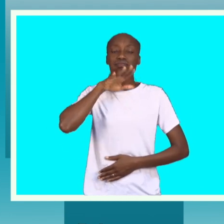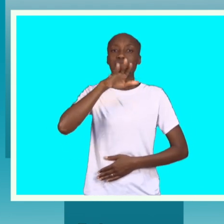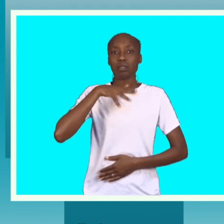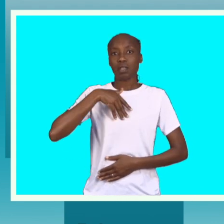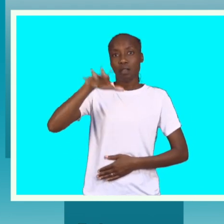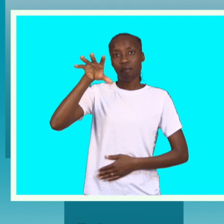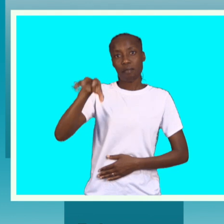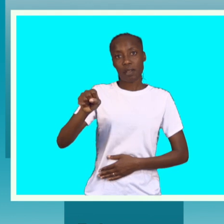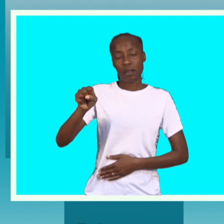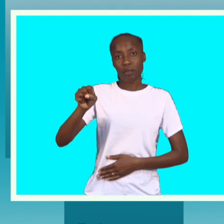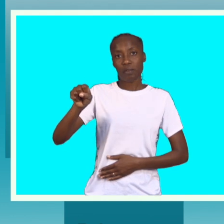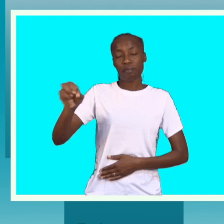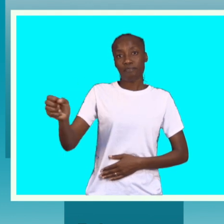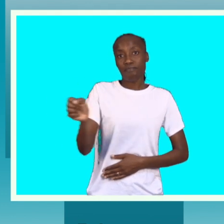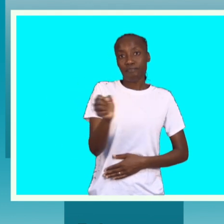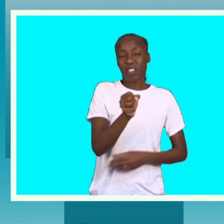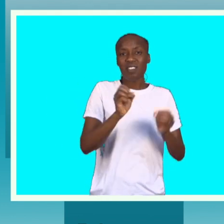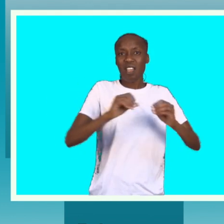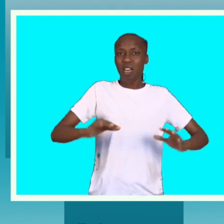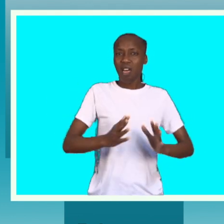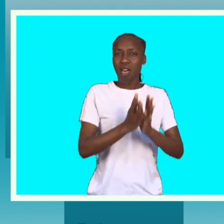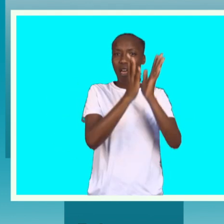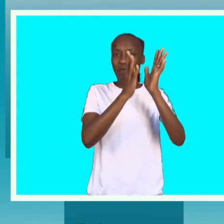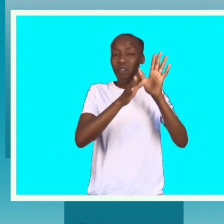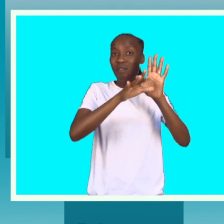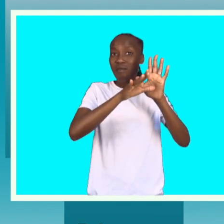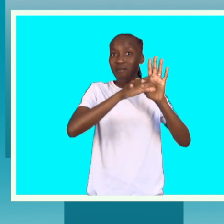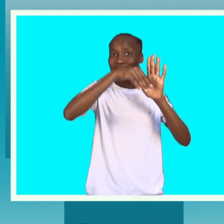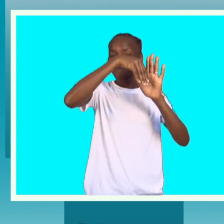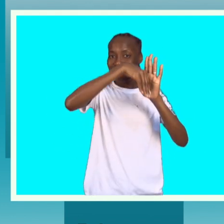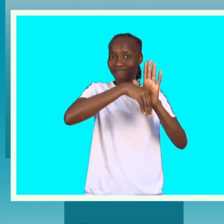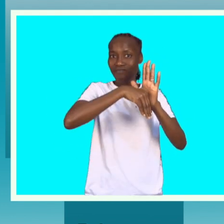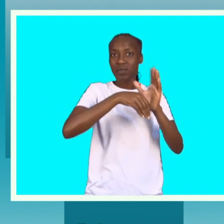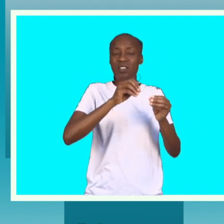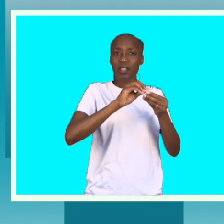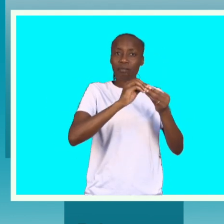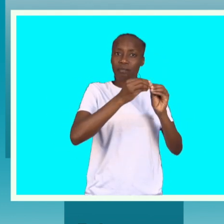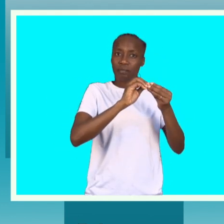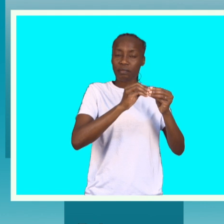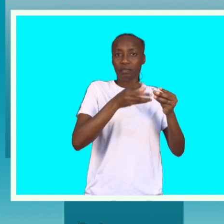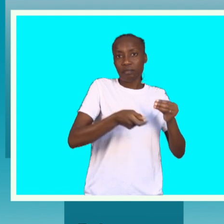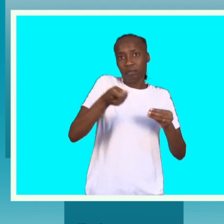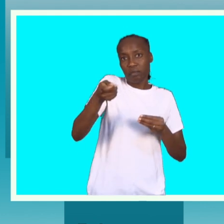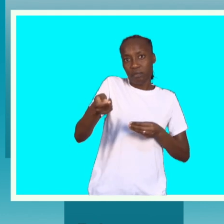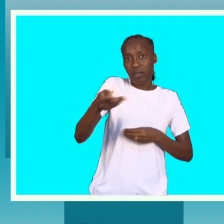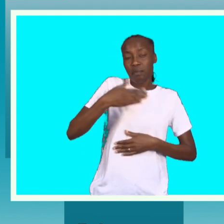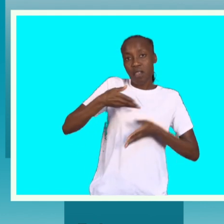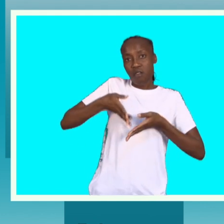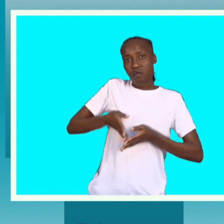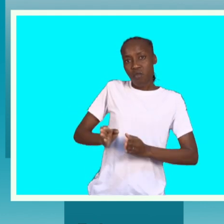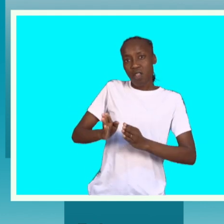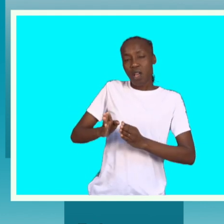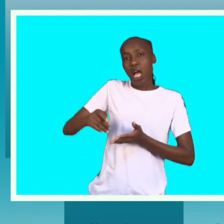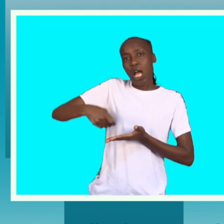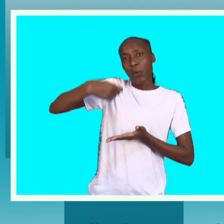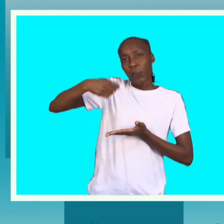raiz, pequeno, maluati, chama maluati. Cudere, dá a minha filha. Tomare, para acalmare essa vemito